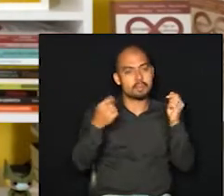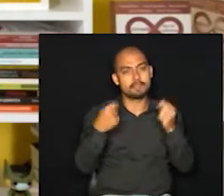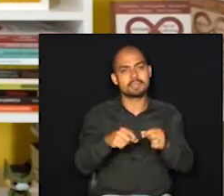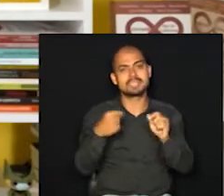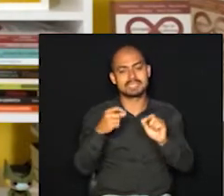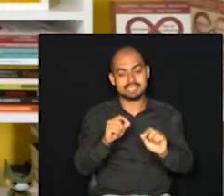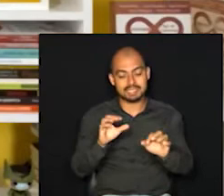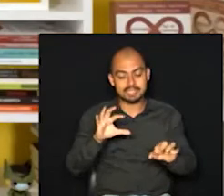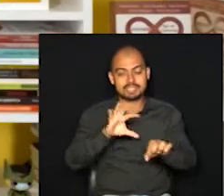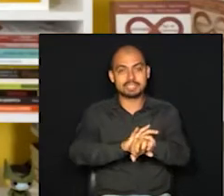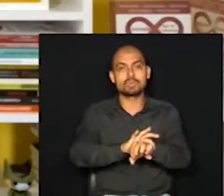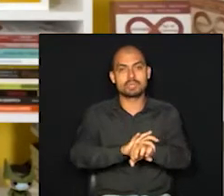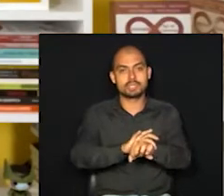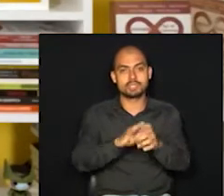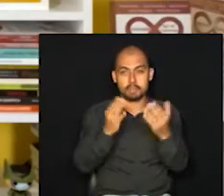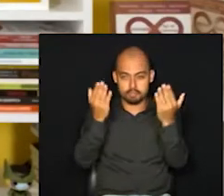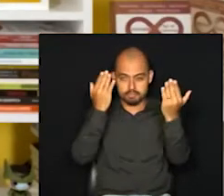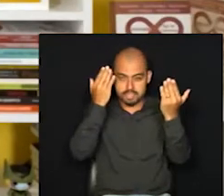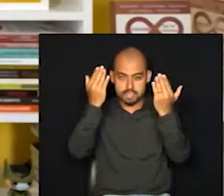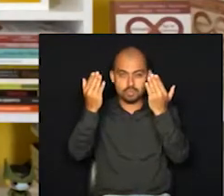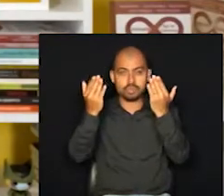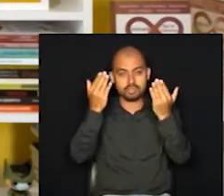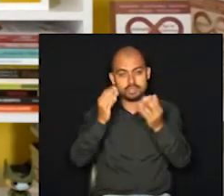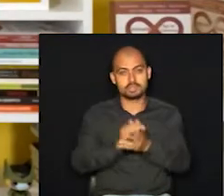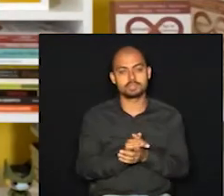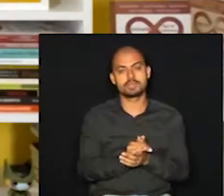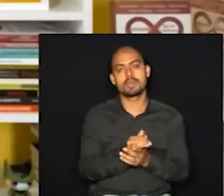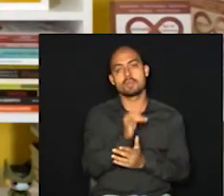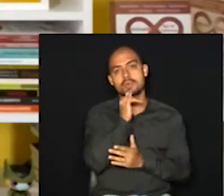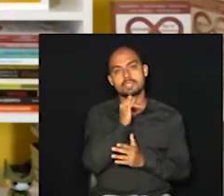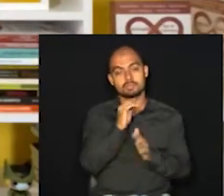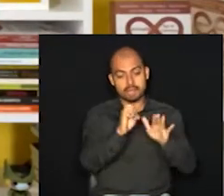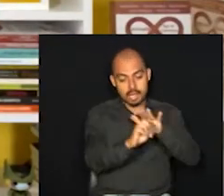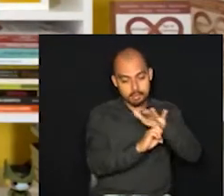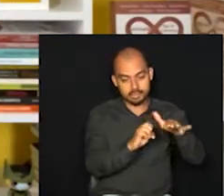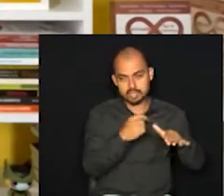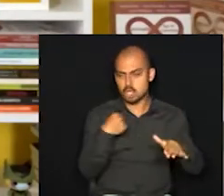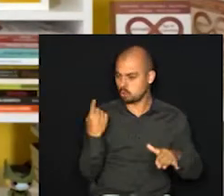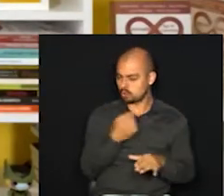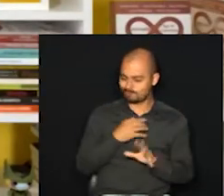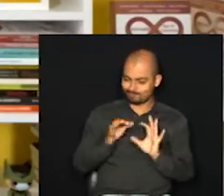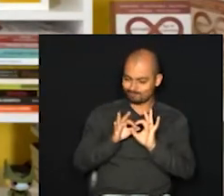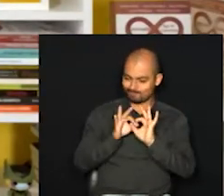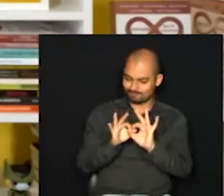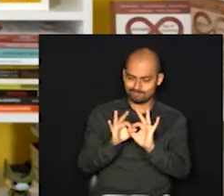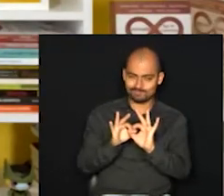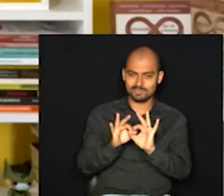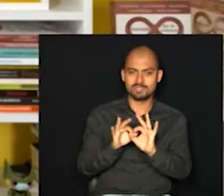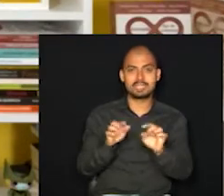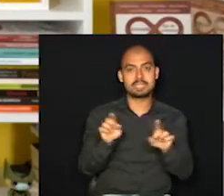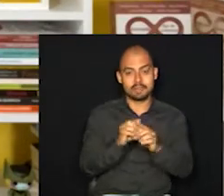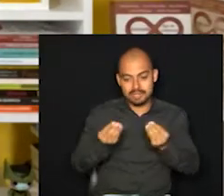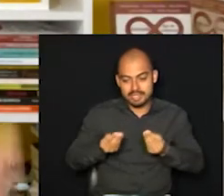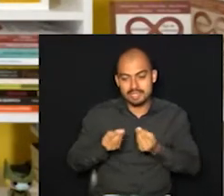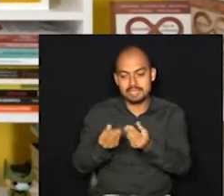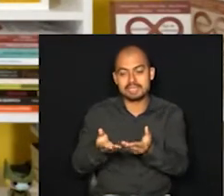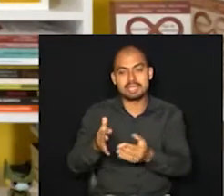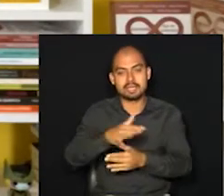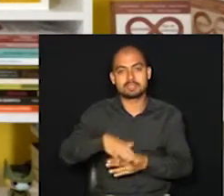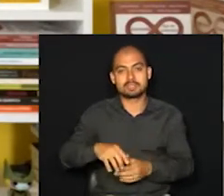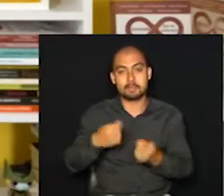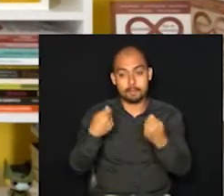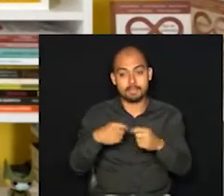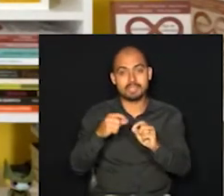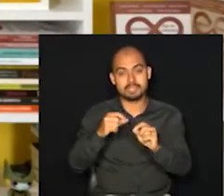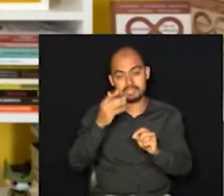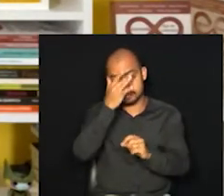de segurança psicológica, da empresa dizer aquele tamo junto, da empresa criar as condições necessárias para as pessoas performarem